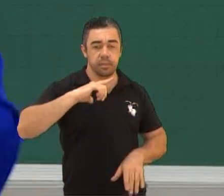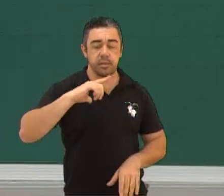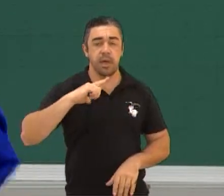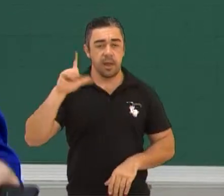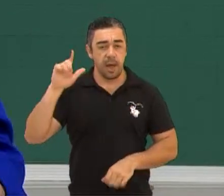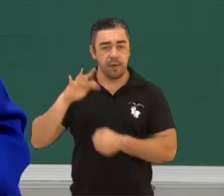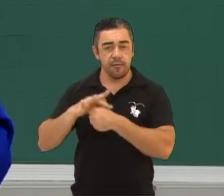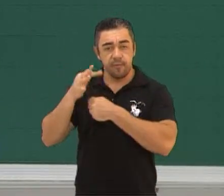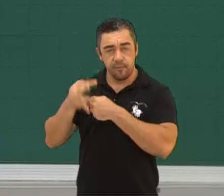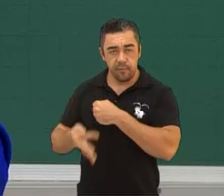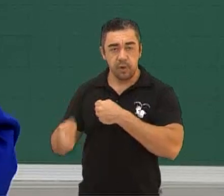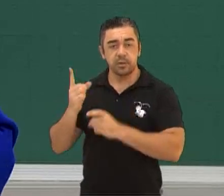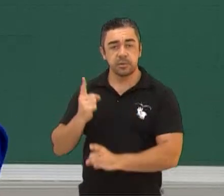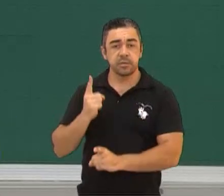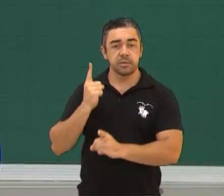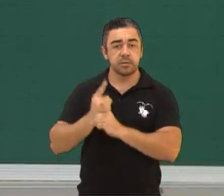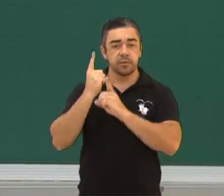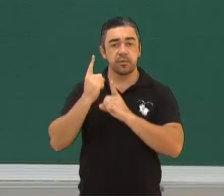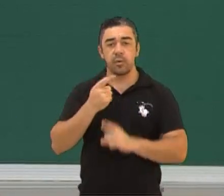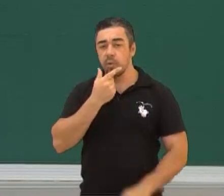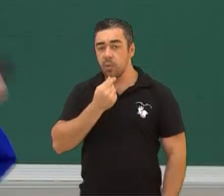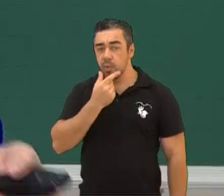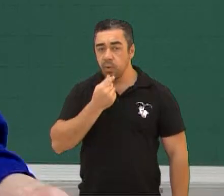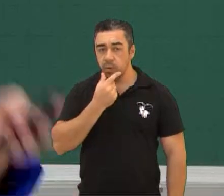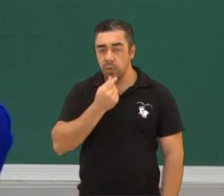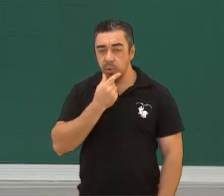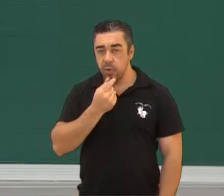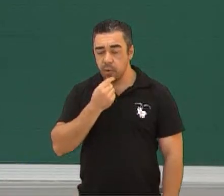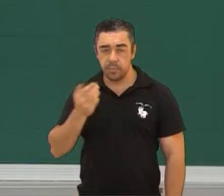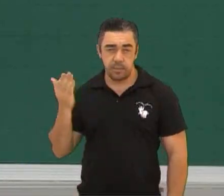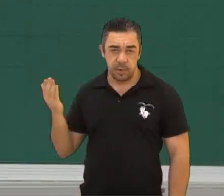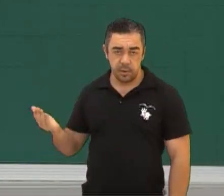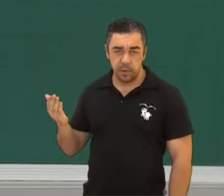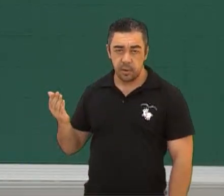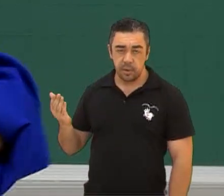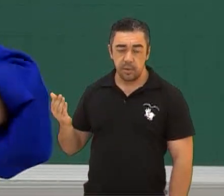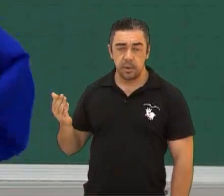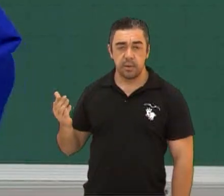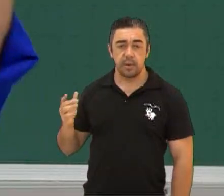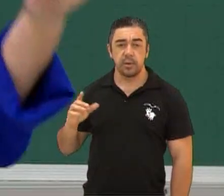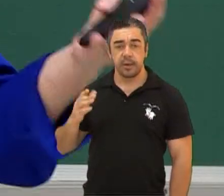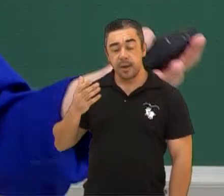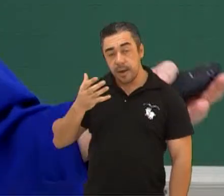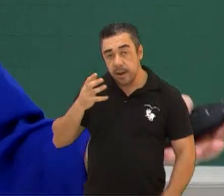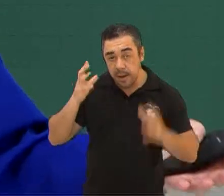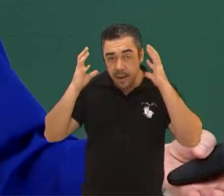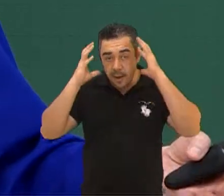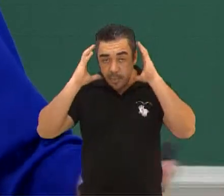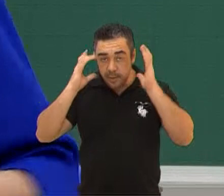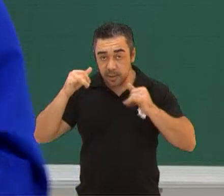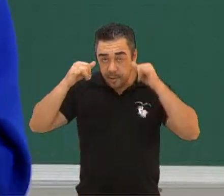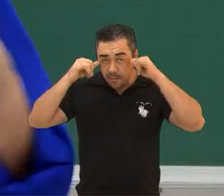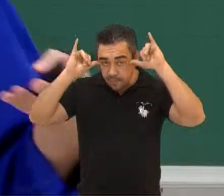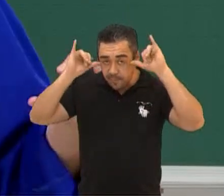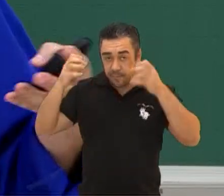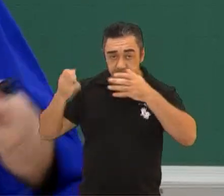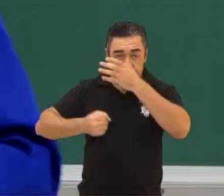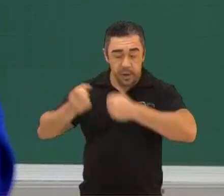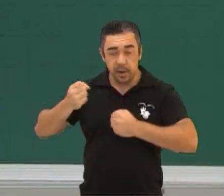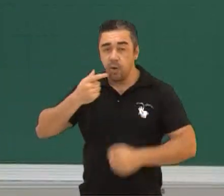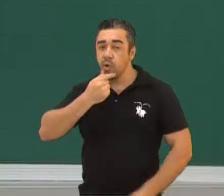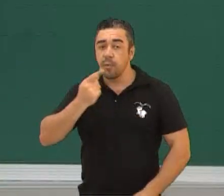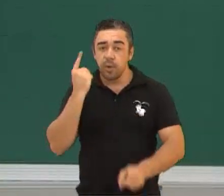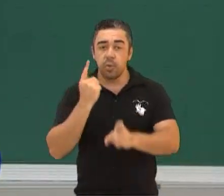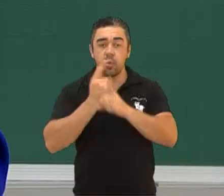placas, identificando a chegada de D. Alves Cabeça Nunes de Vaca, que identificou a primeira, talvez, visualização das